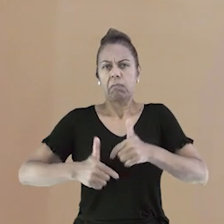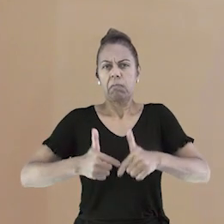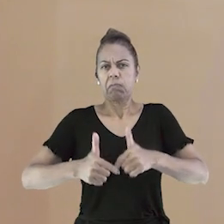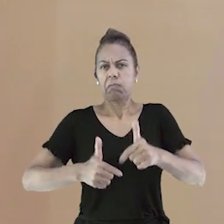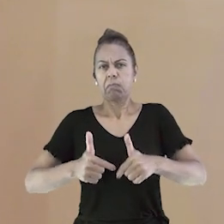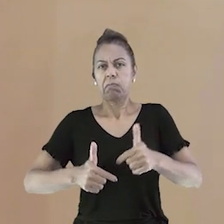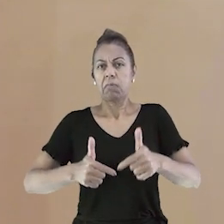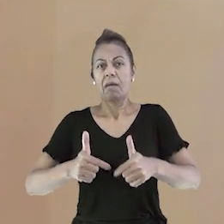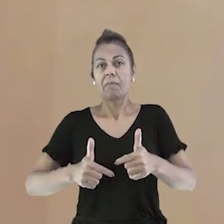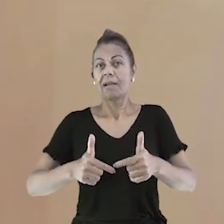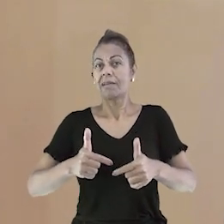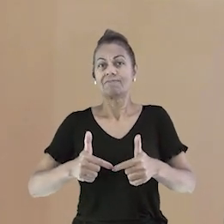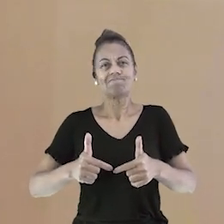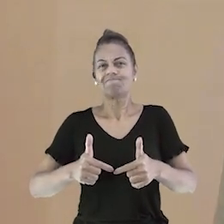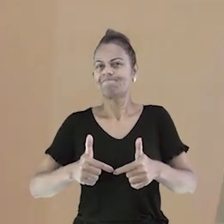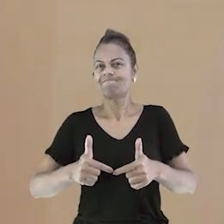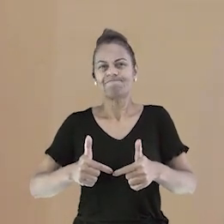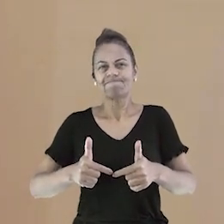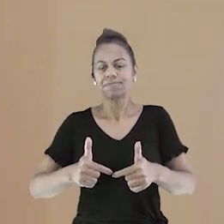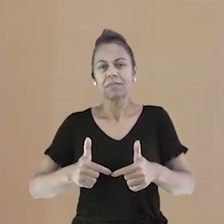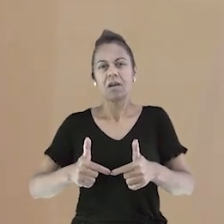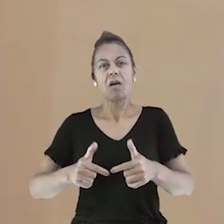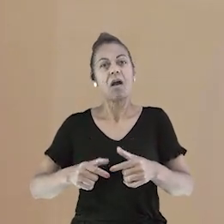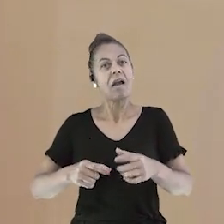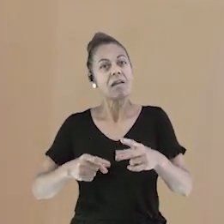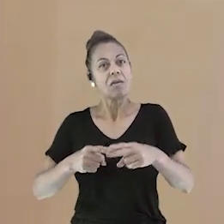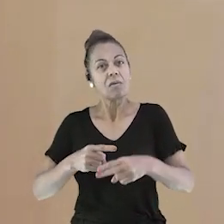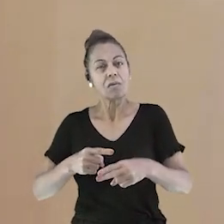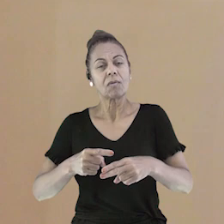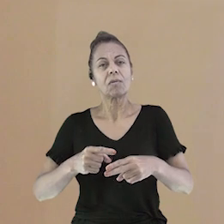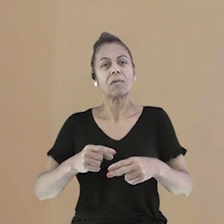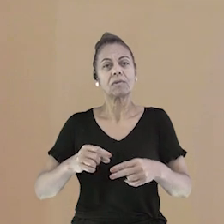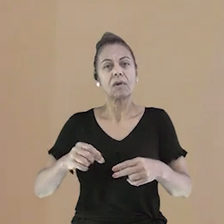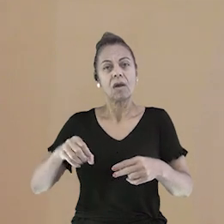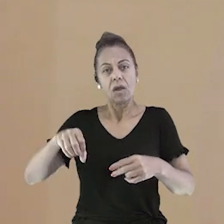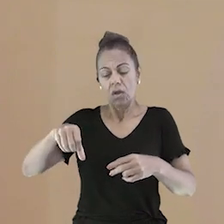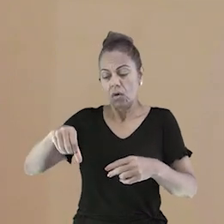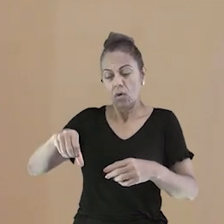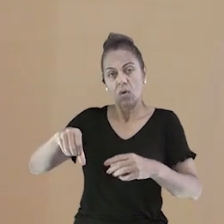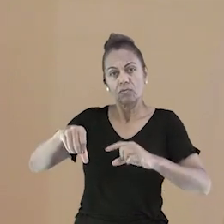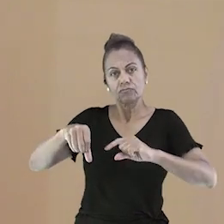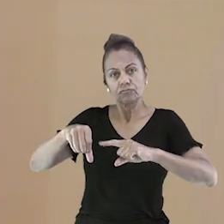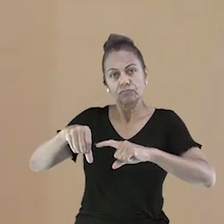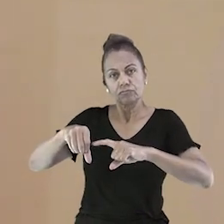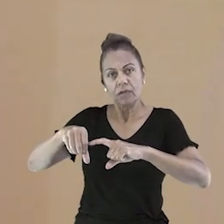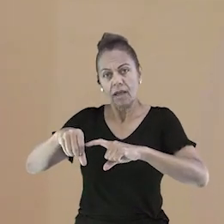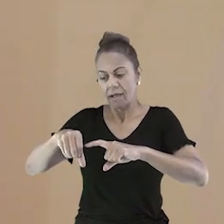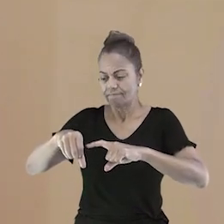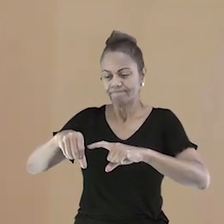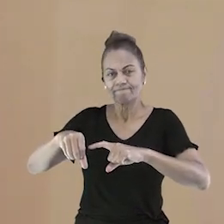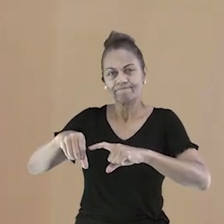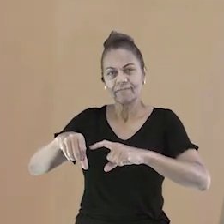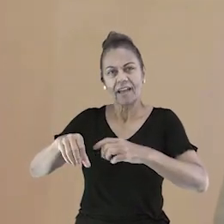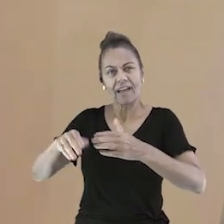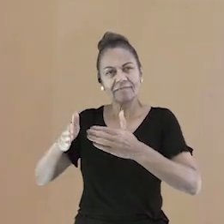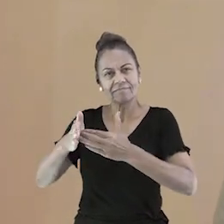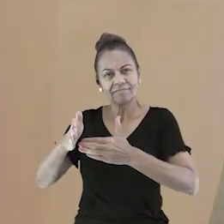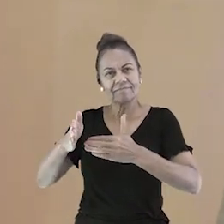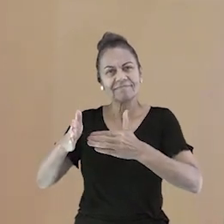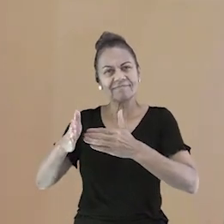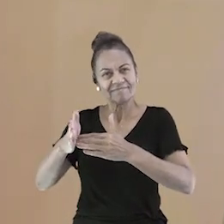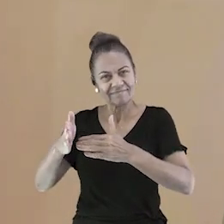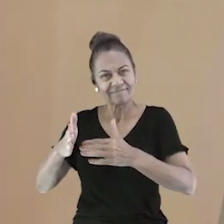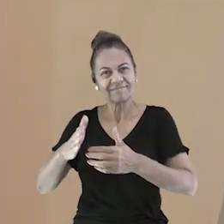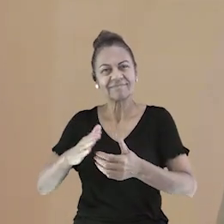tem gravidez. O organismo de cada mulher pode reagir de formas diferentes ao seu consumo, tá? Muito por conta